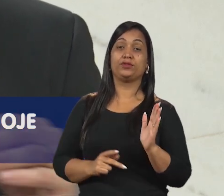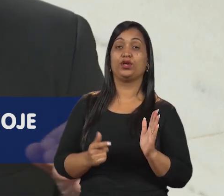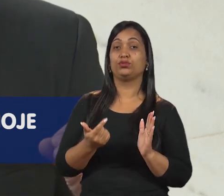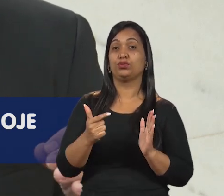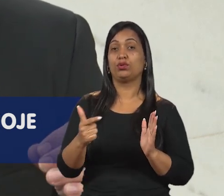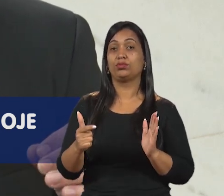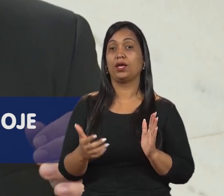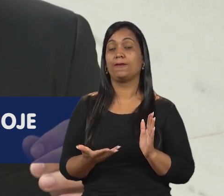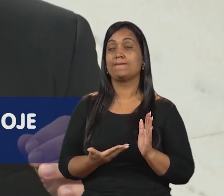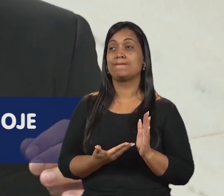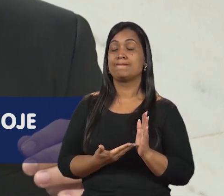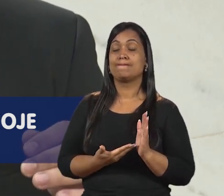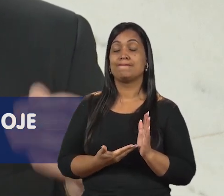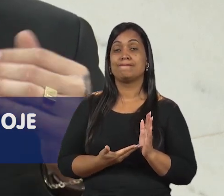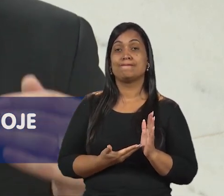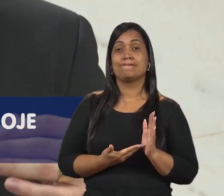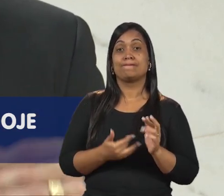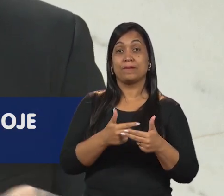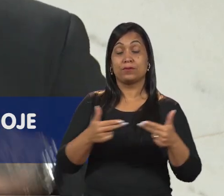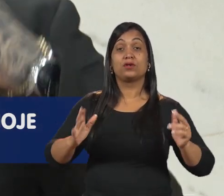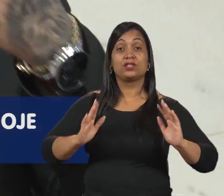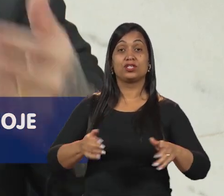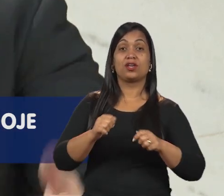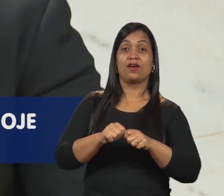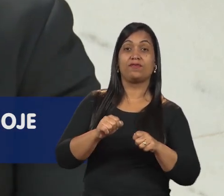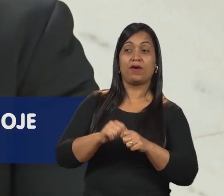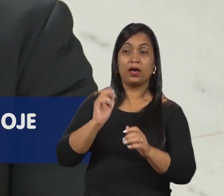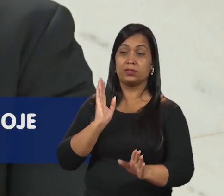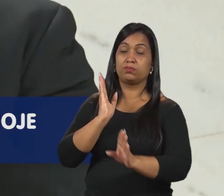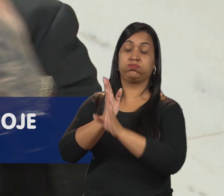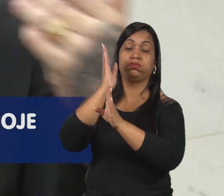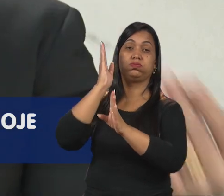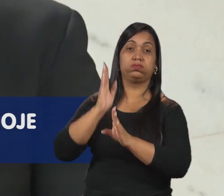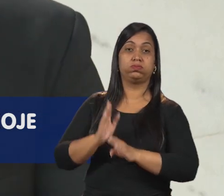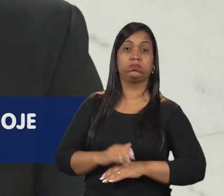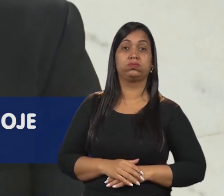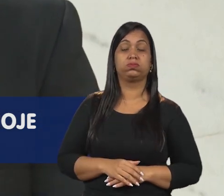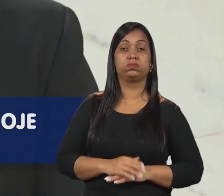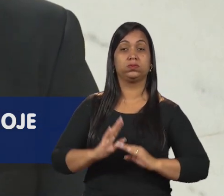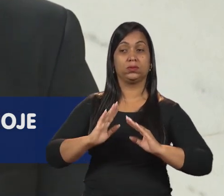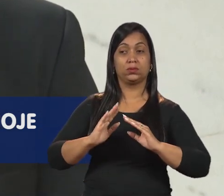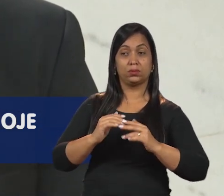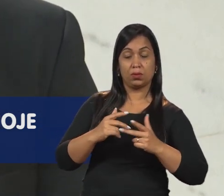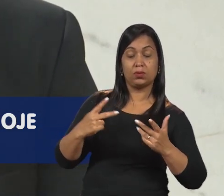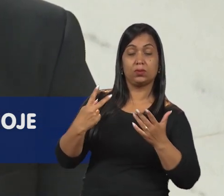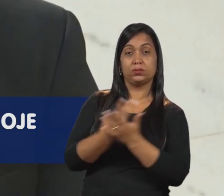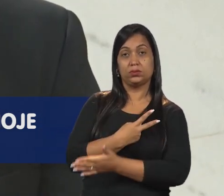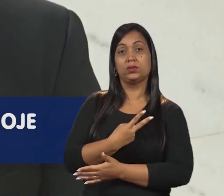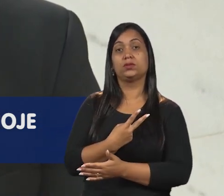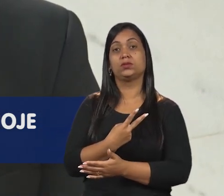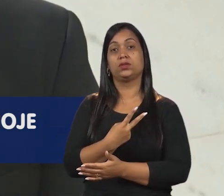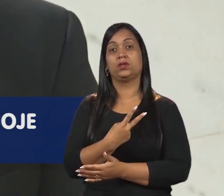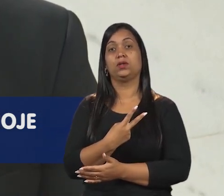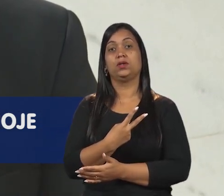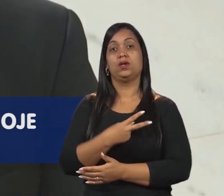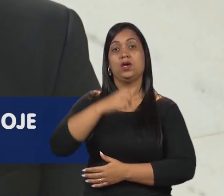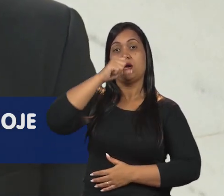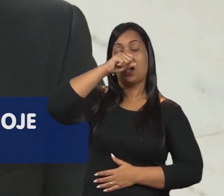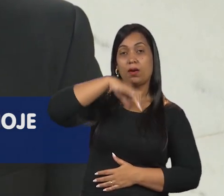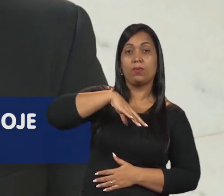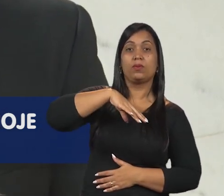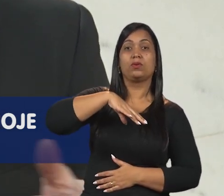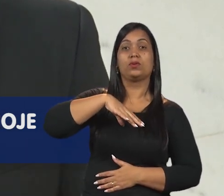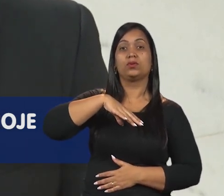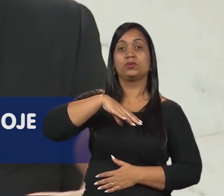um aspecto, né, daquilo que já se faz no flagrante, aquilo que já se faz em casos de abuso,